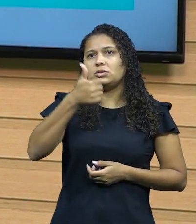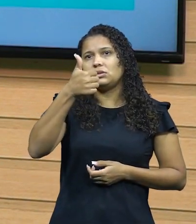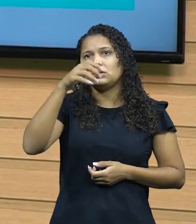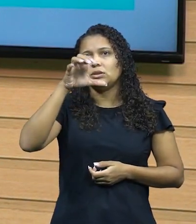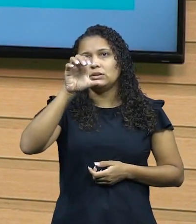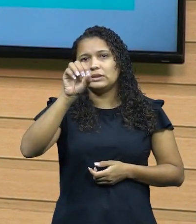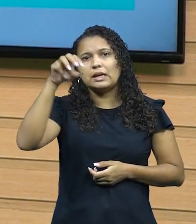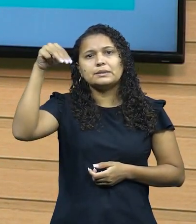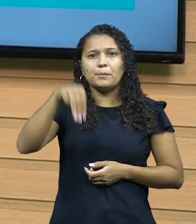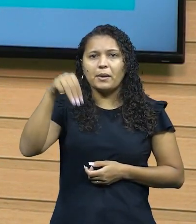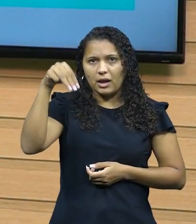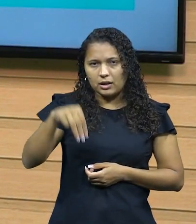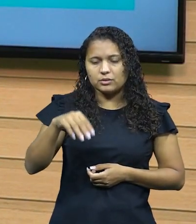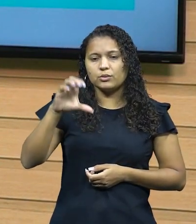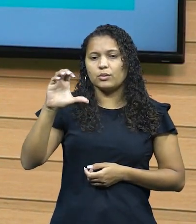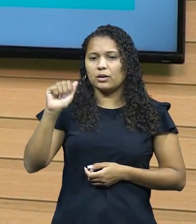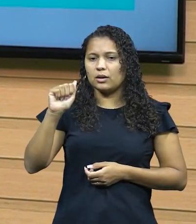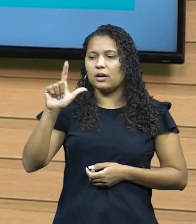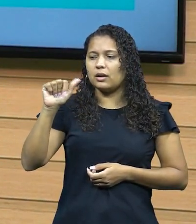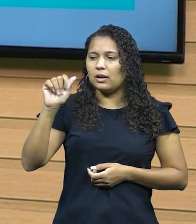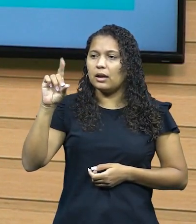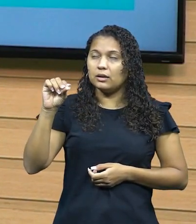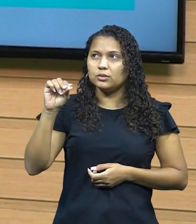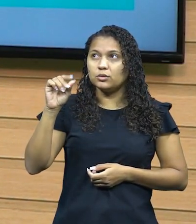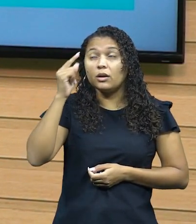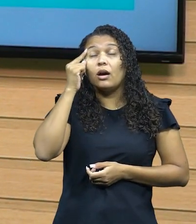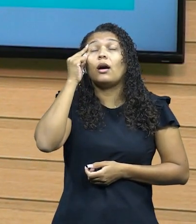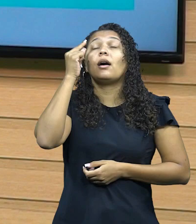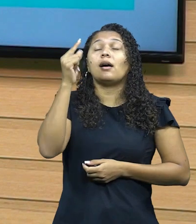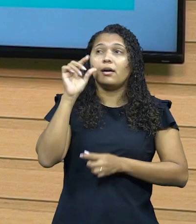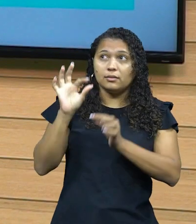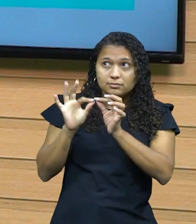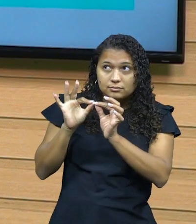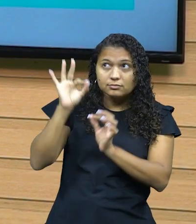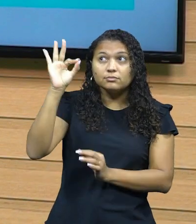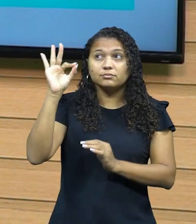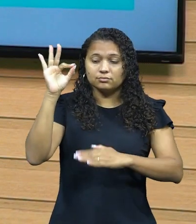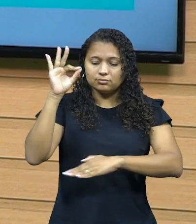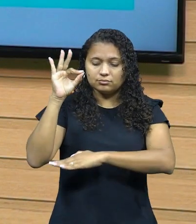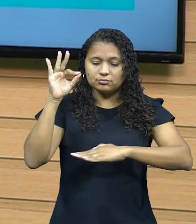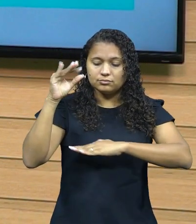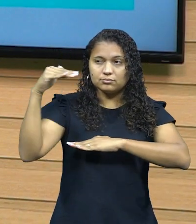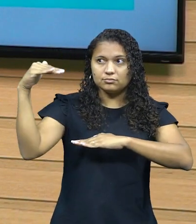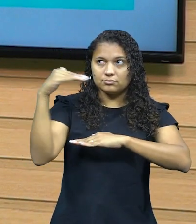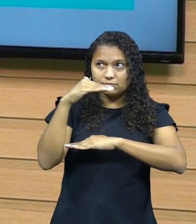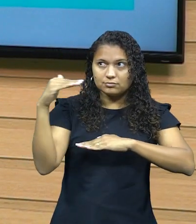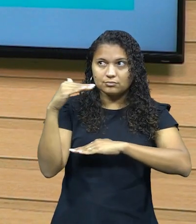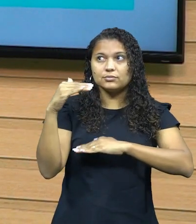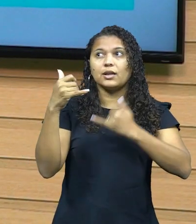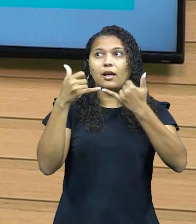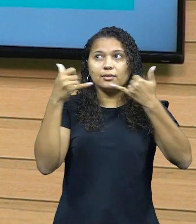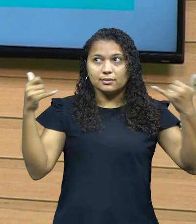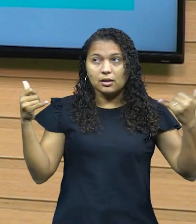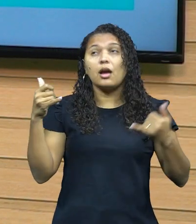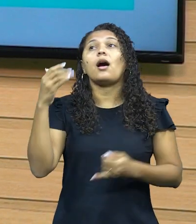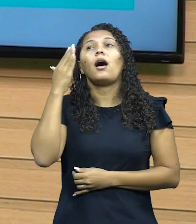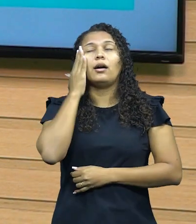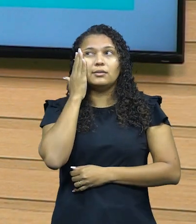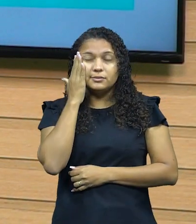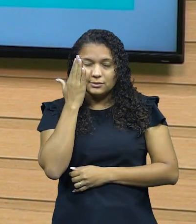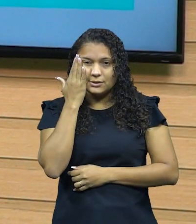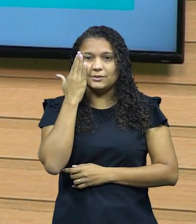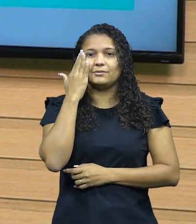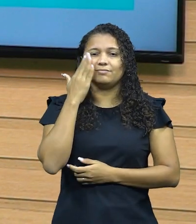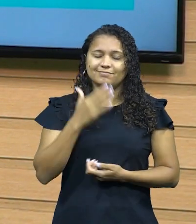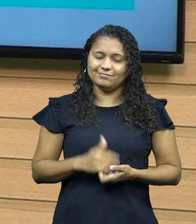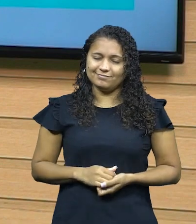10 metros de calado, então você sabe que é daquele ponto da linha até a quilha daquele navio, a gente sabe que ali é o